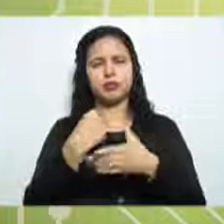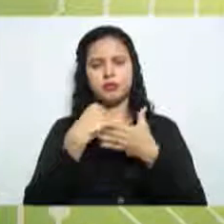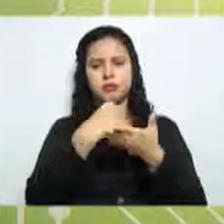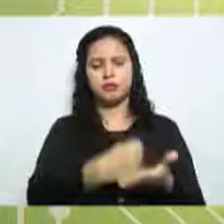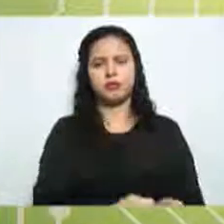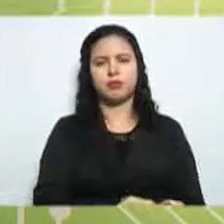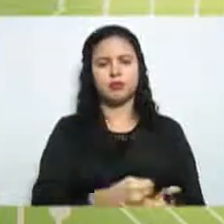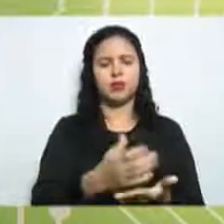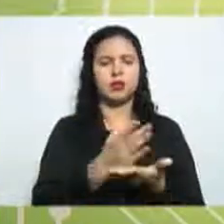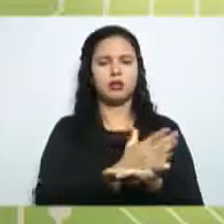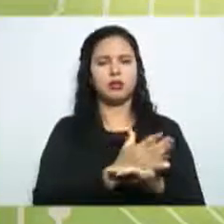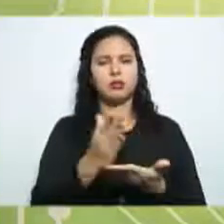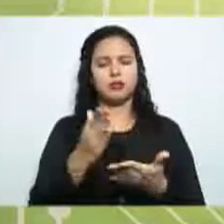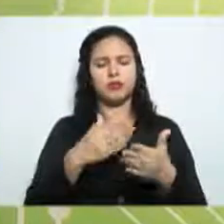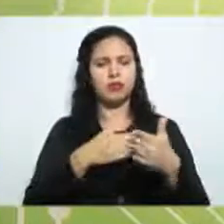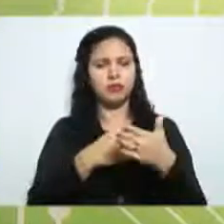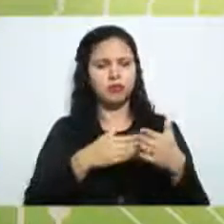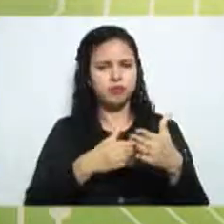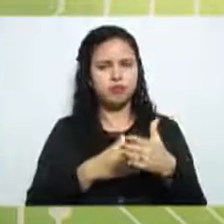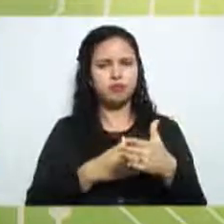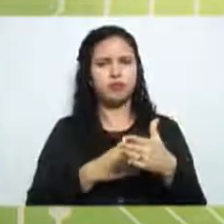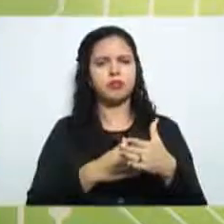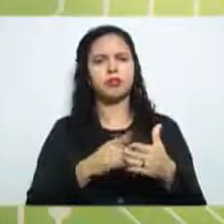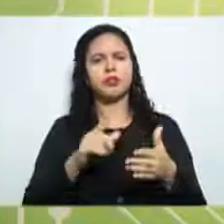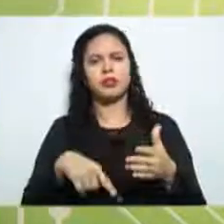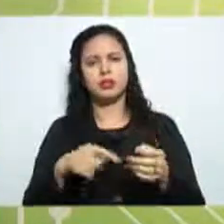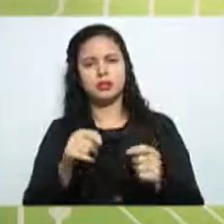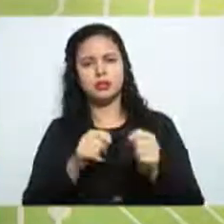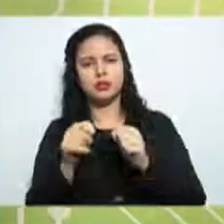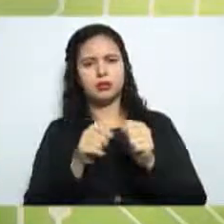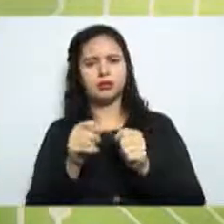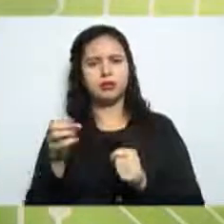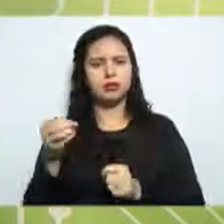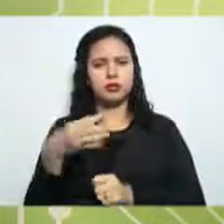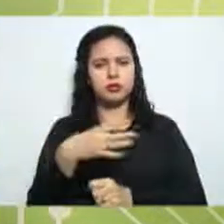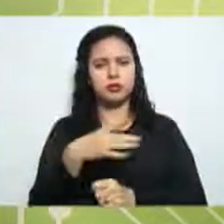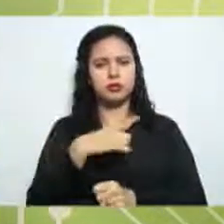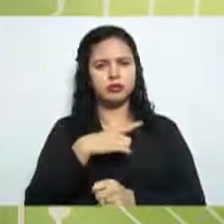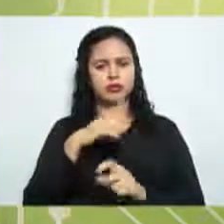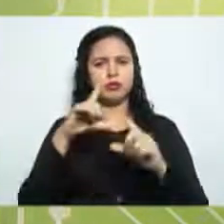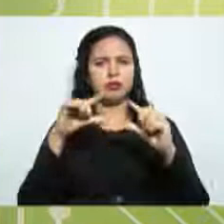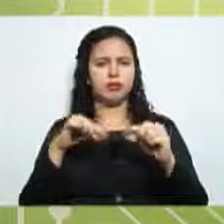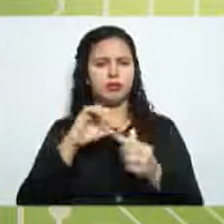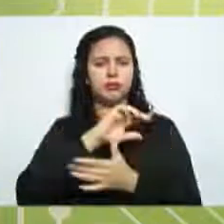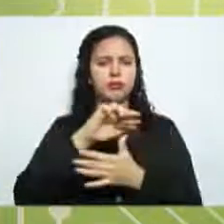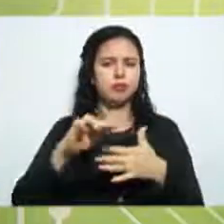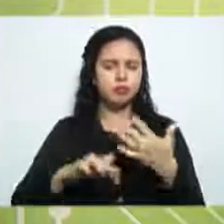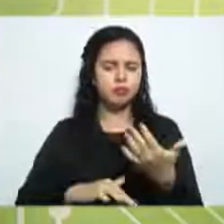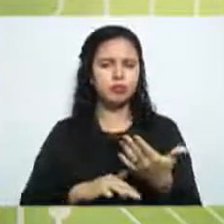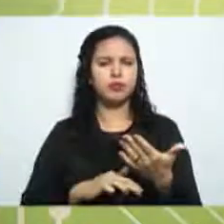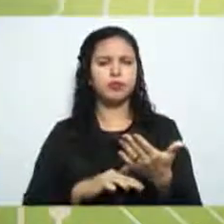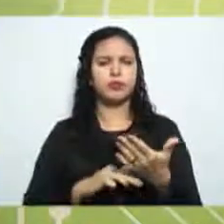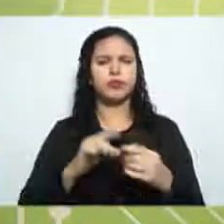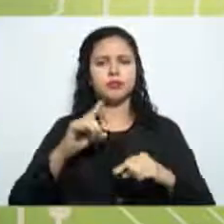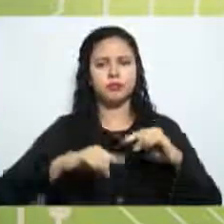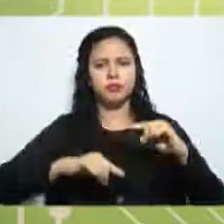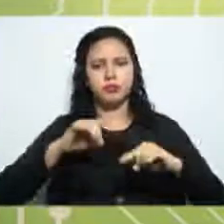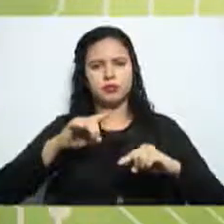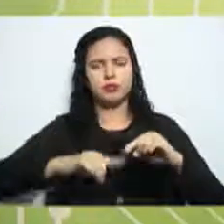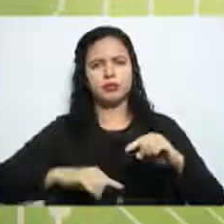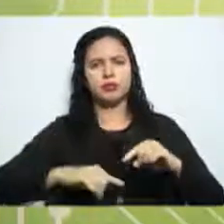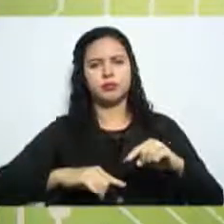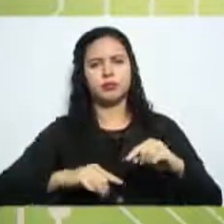alguns desafios. Normalmente, economias mais recentes têm menos diversidade de produtos. Eu lembro na minha infância que às vezes